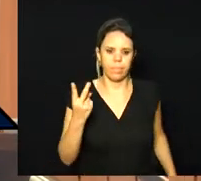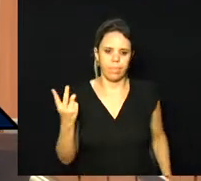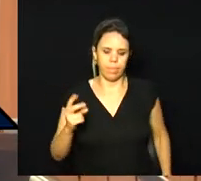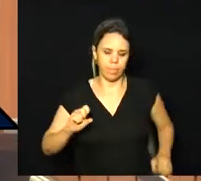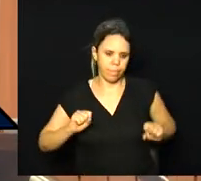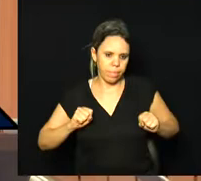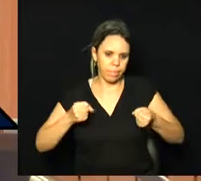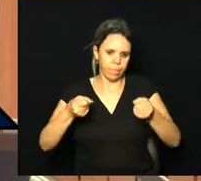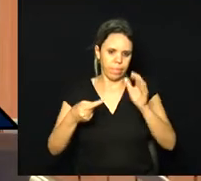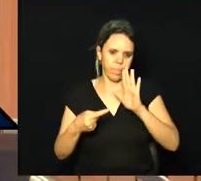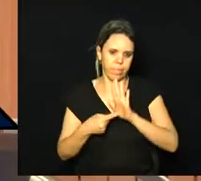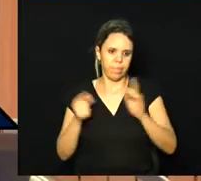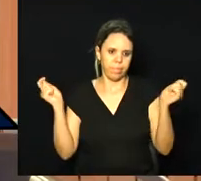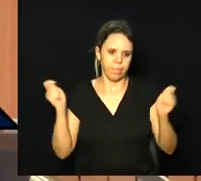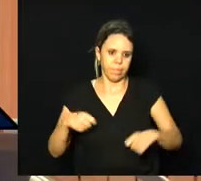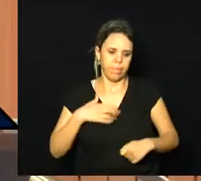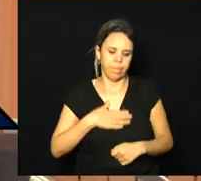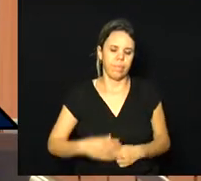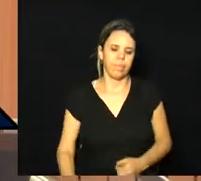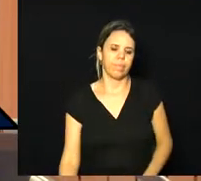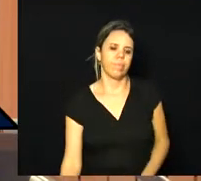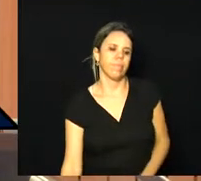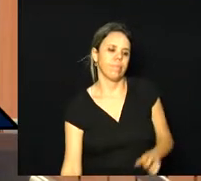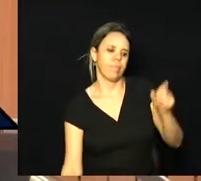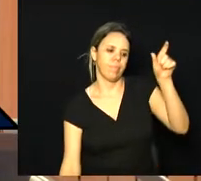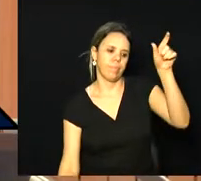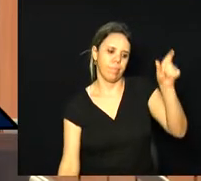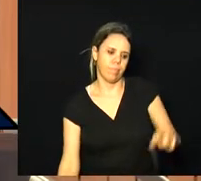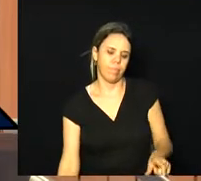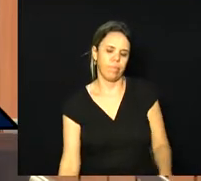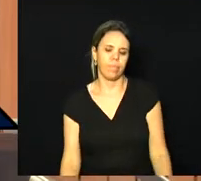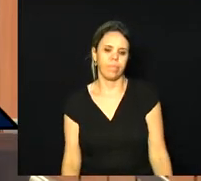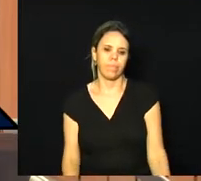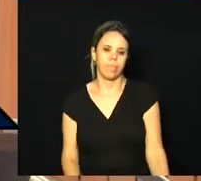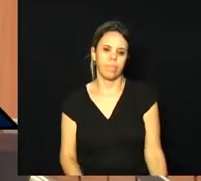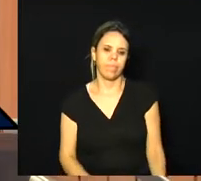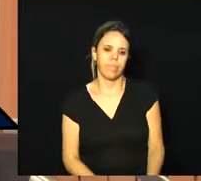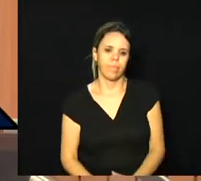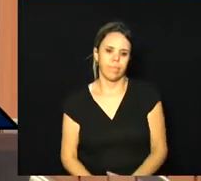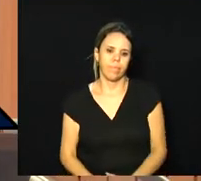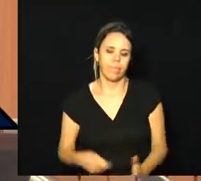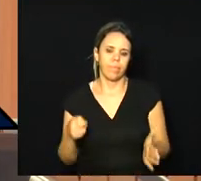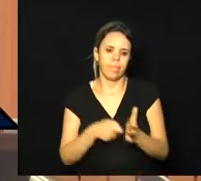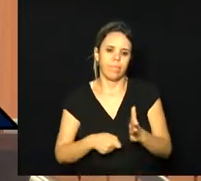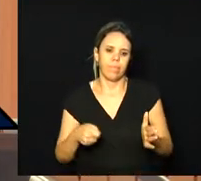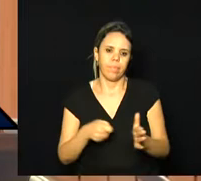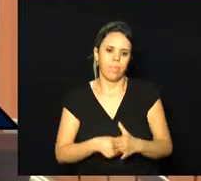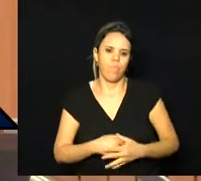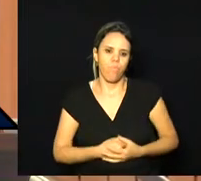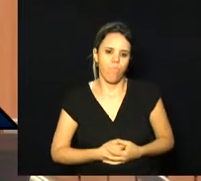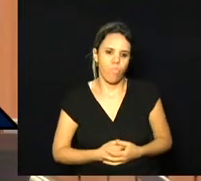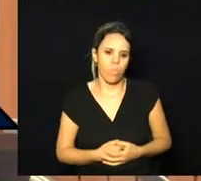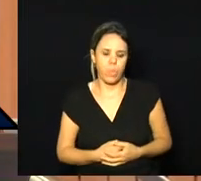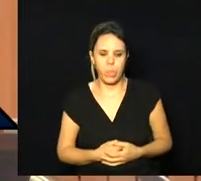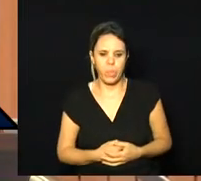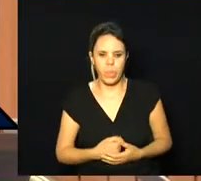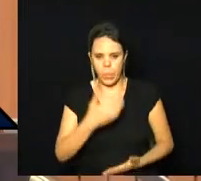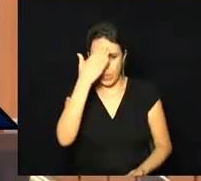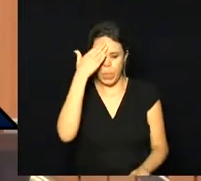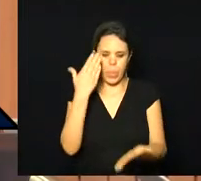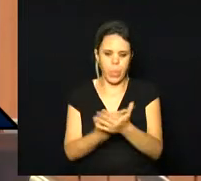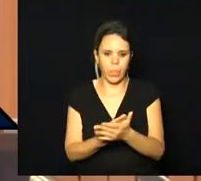e mostrar que vale a pena a pessoa se dedicar naquilo que